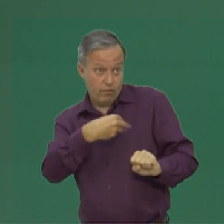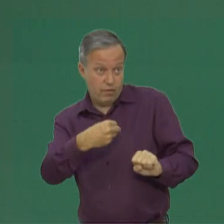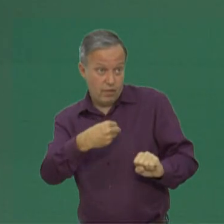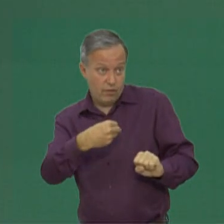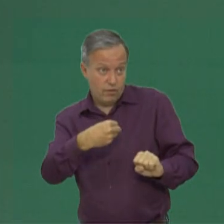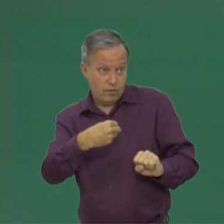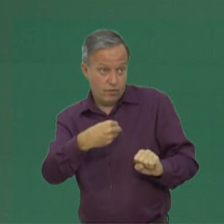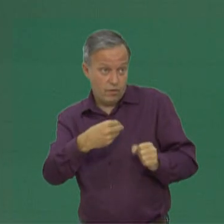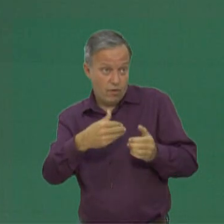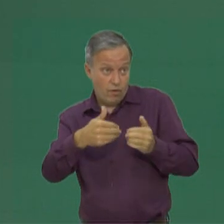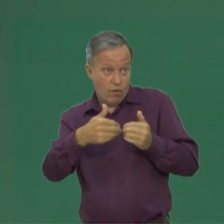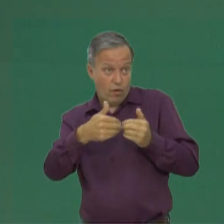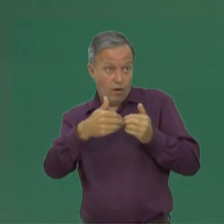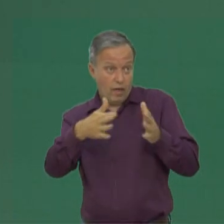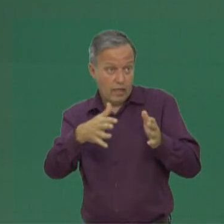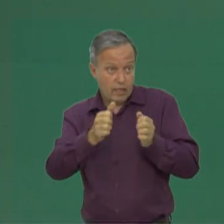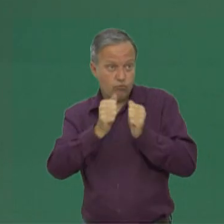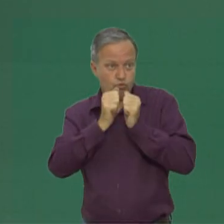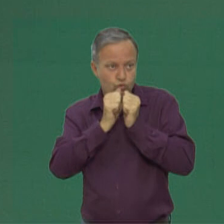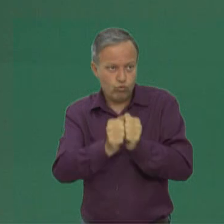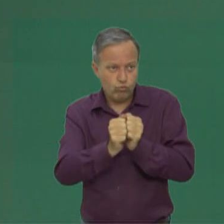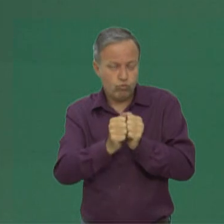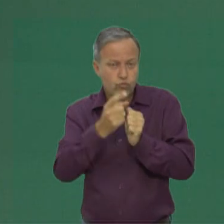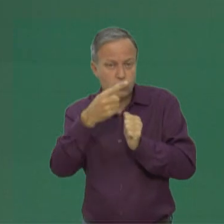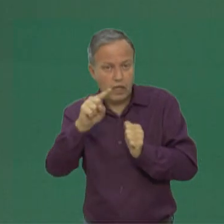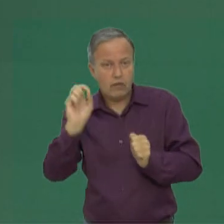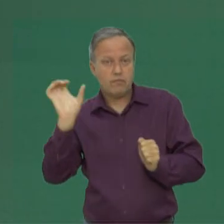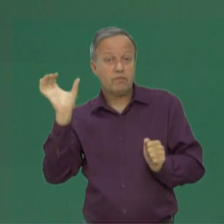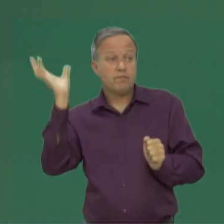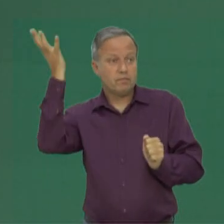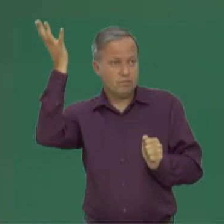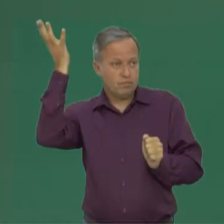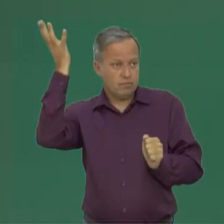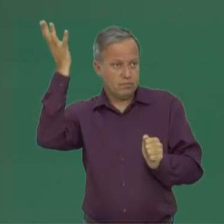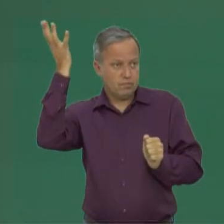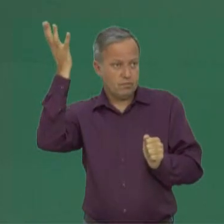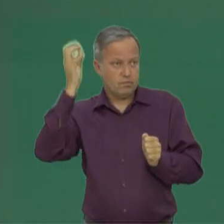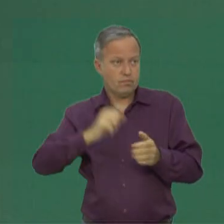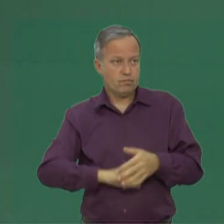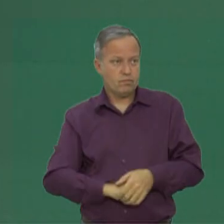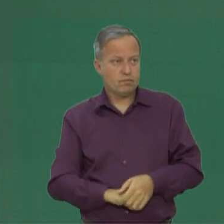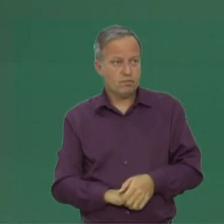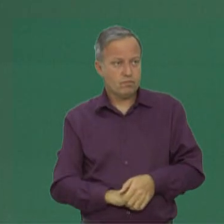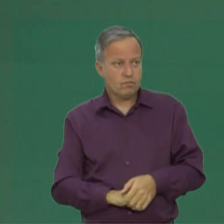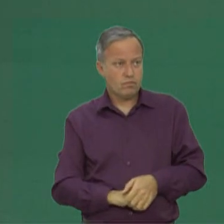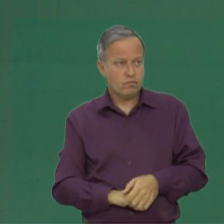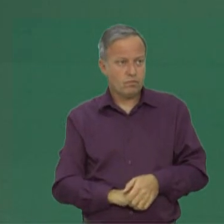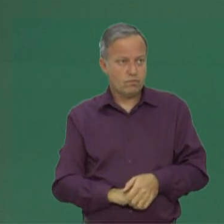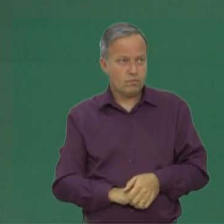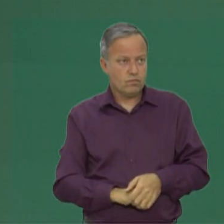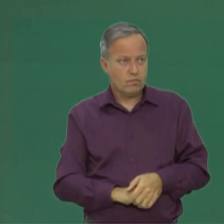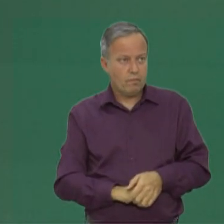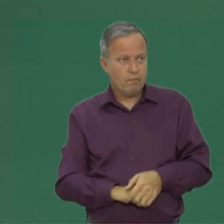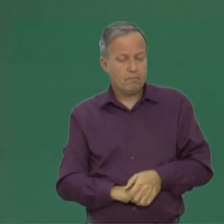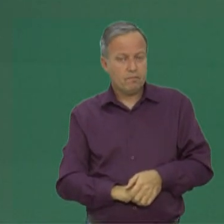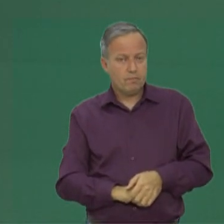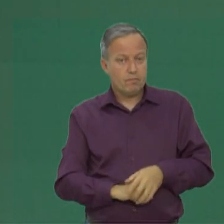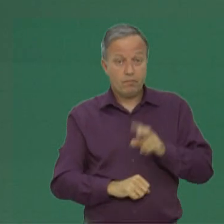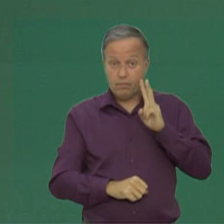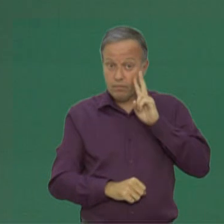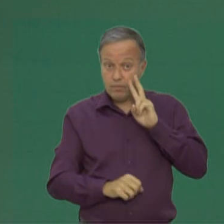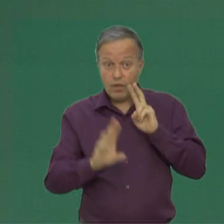com I. No caso aqui, uma I, inclusive tônica, né? Isabel. E padres